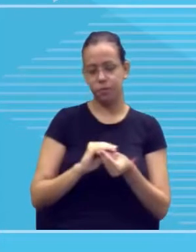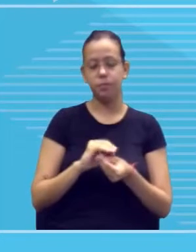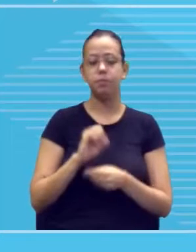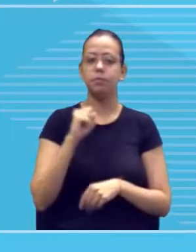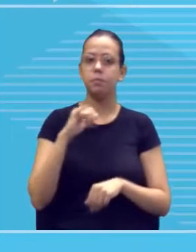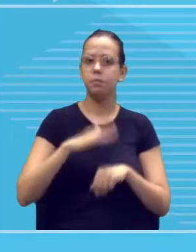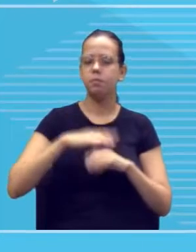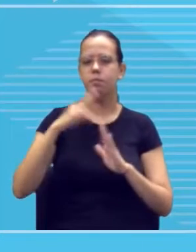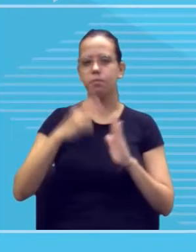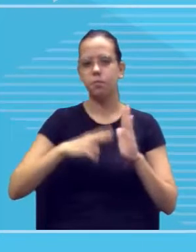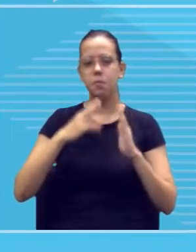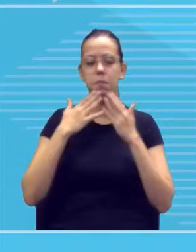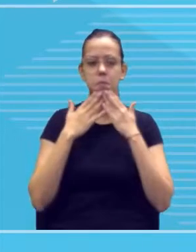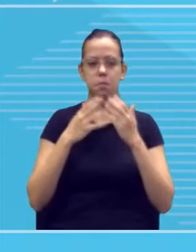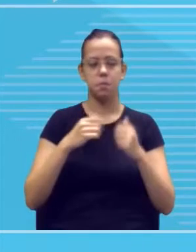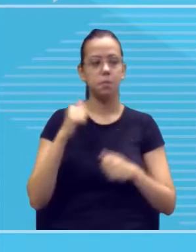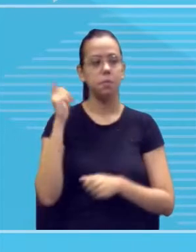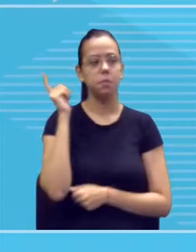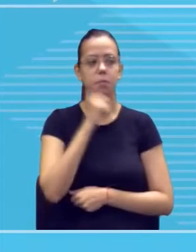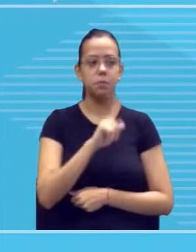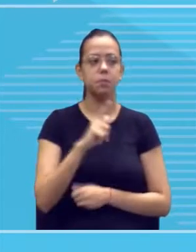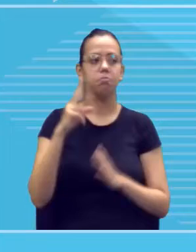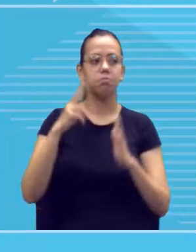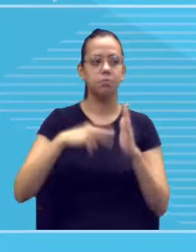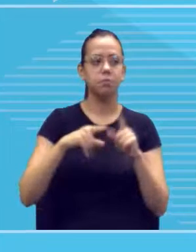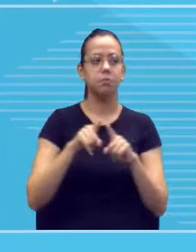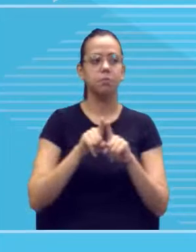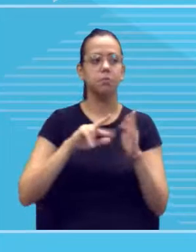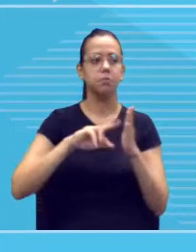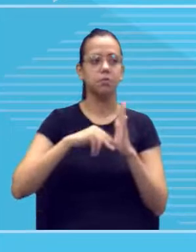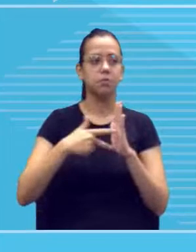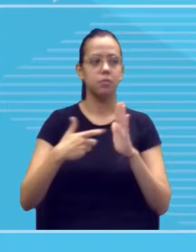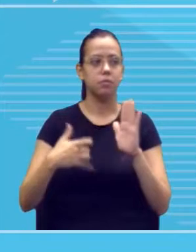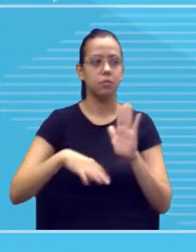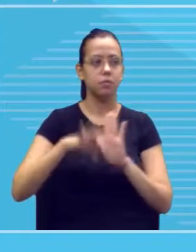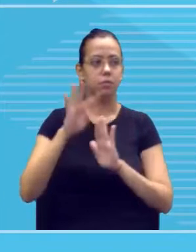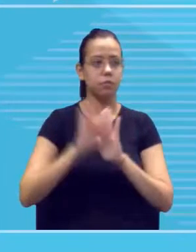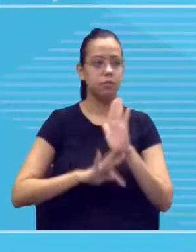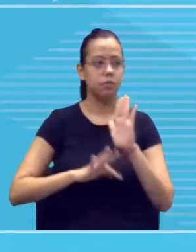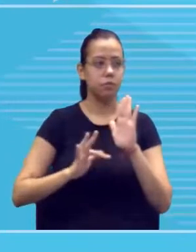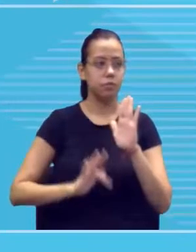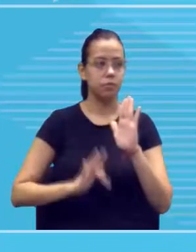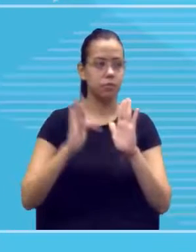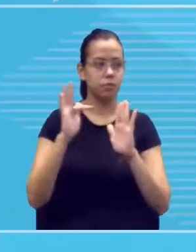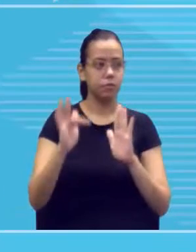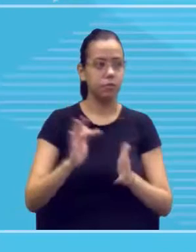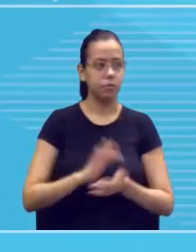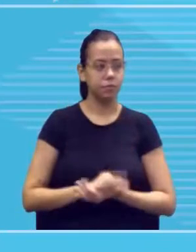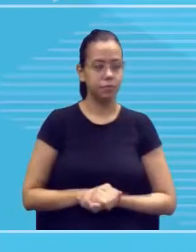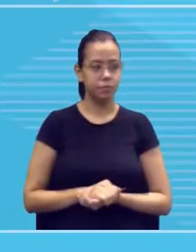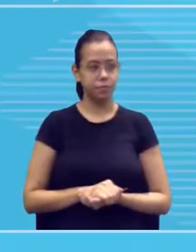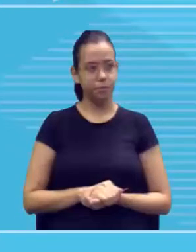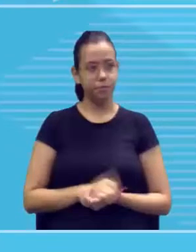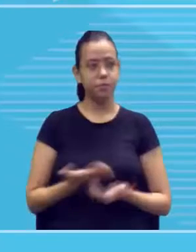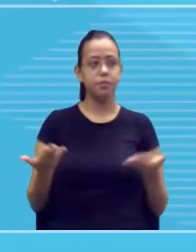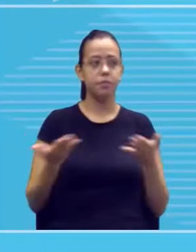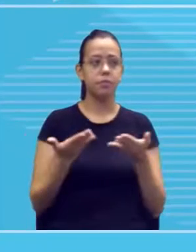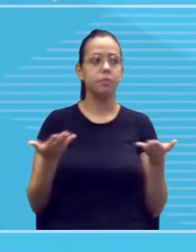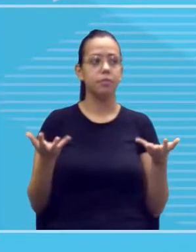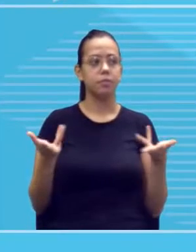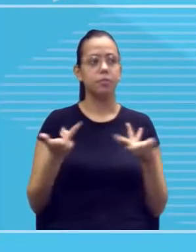melhor a gente vai conseguir ler e interpretar nossos textos futuramente e galerinha vamos para nossa habilidade